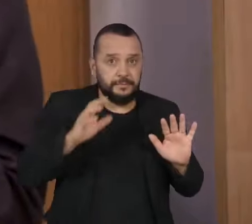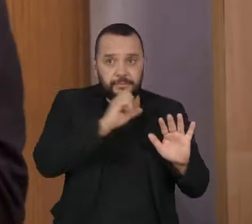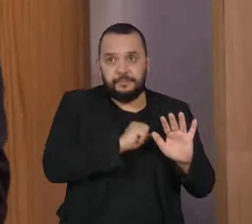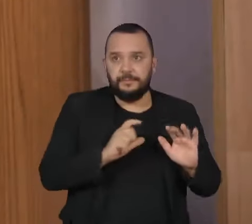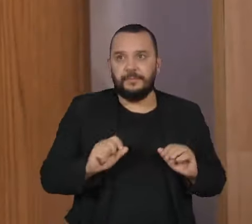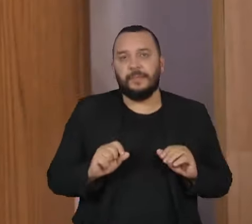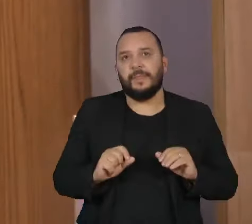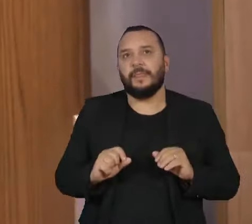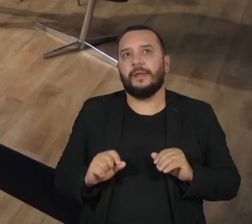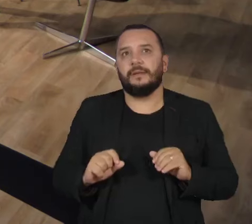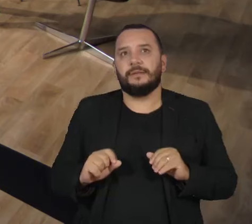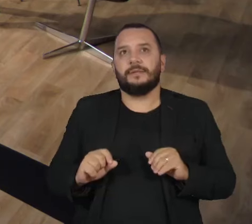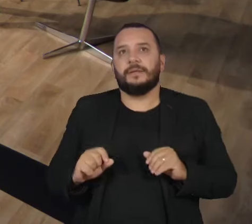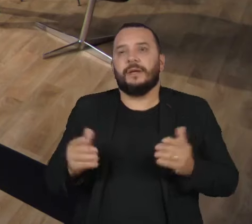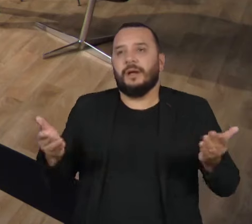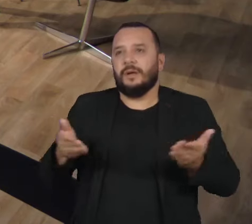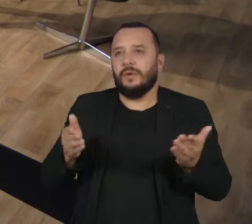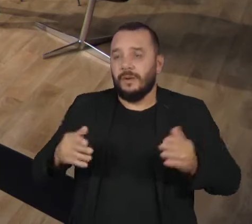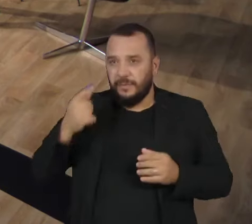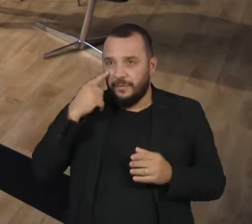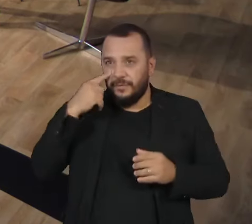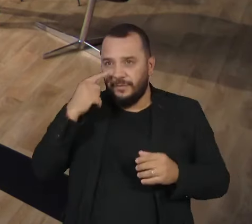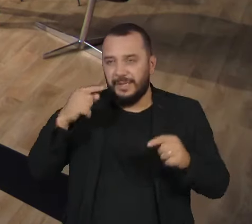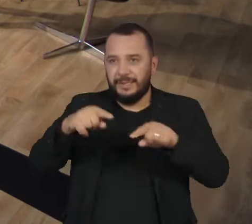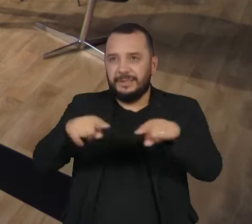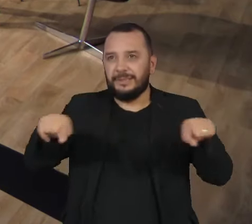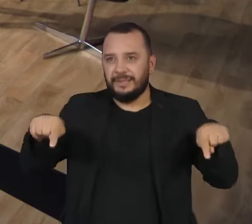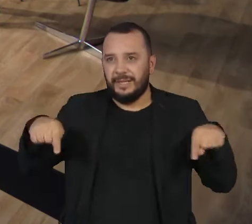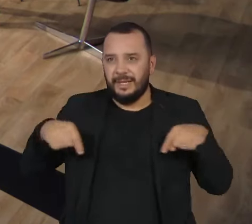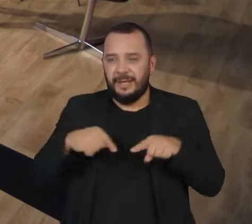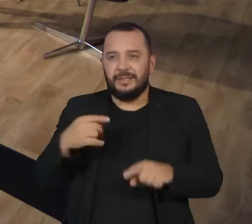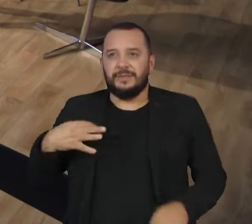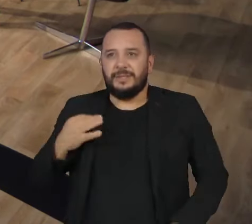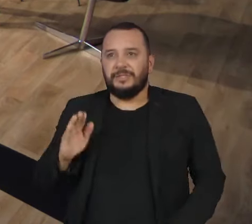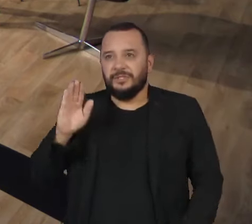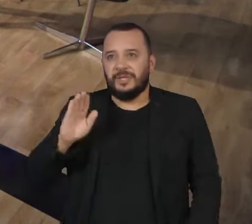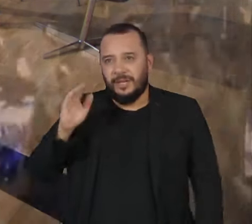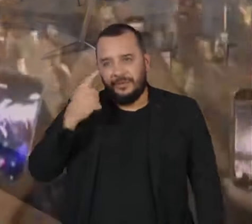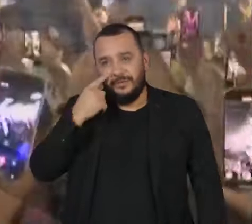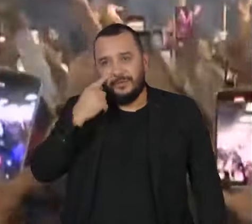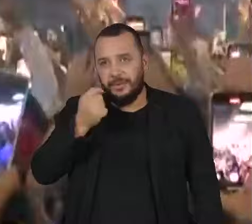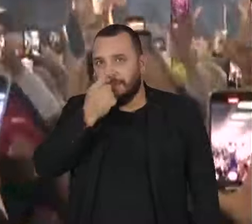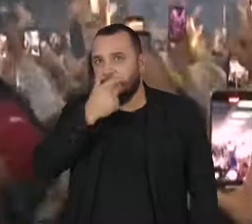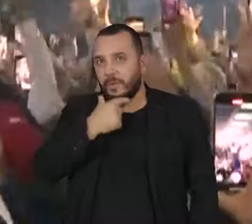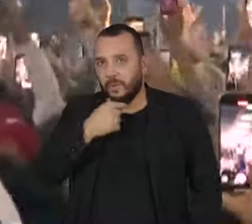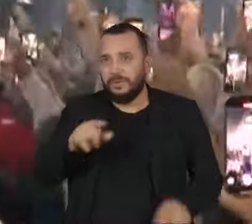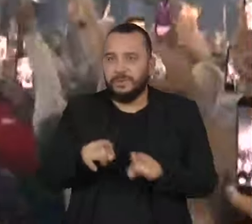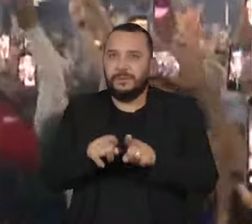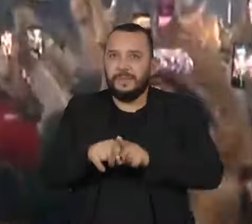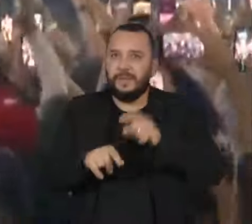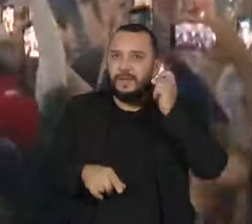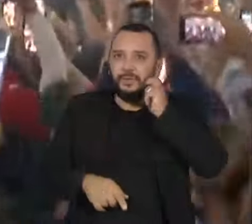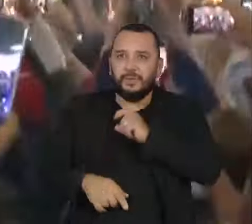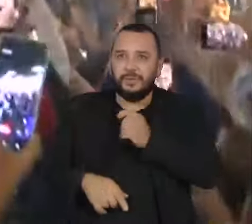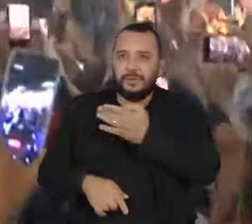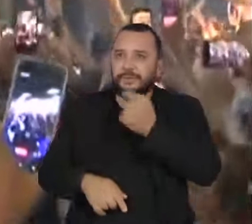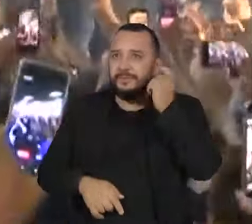Sakamoto, só vou chamar os quartéis-generais lá, acho que a gente está com imagens, porque Guilherme Boulos e Ricardo Nunes se movimentam, o prefeito Ricardo